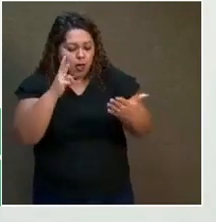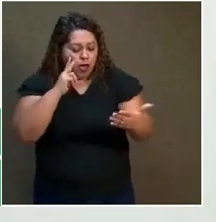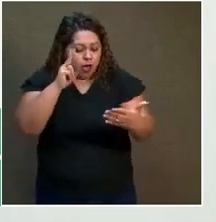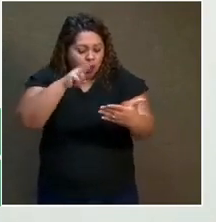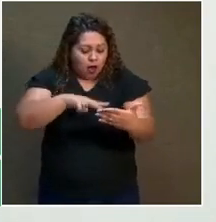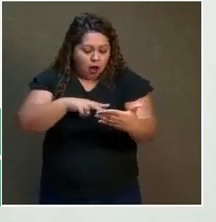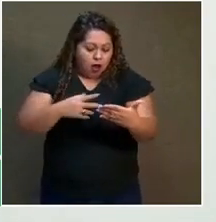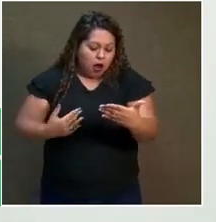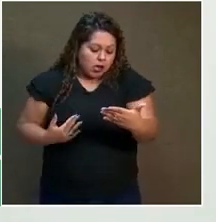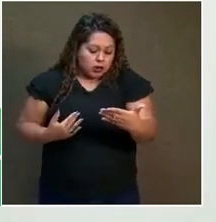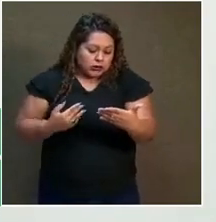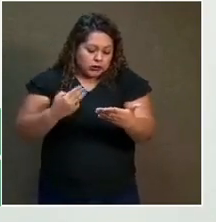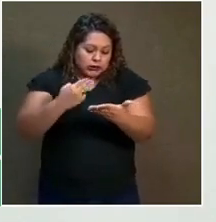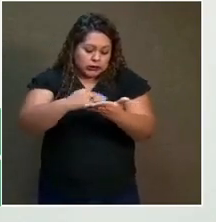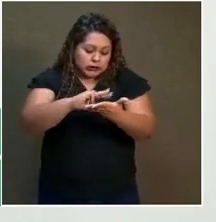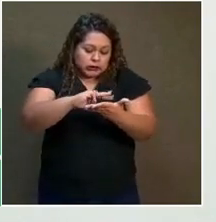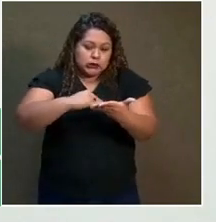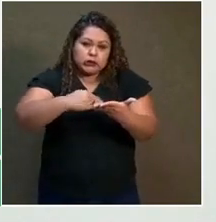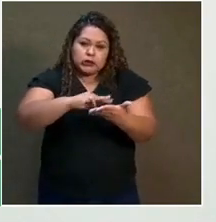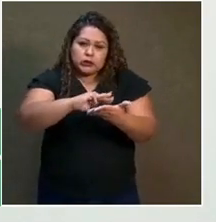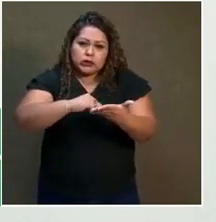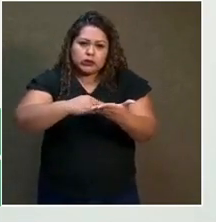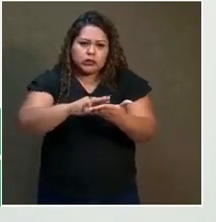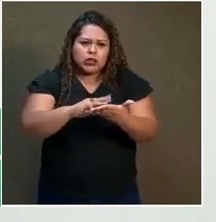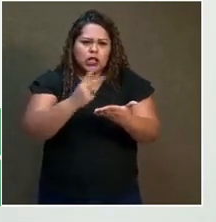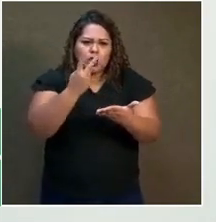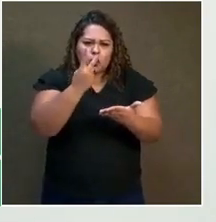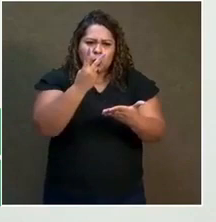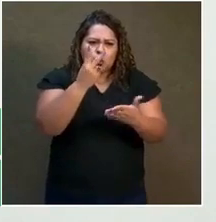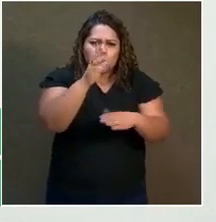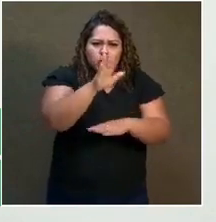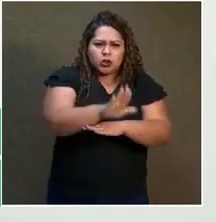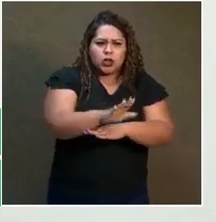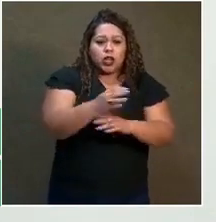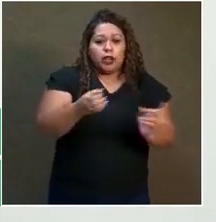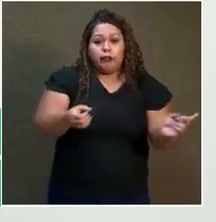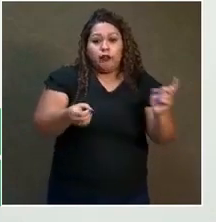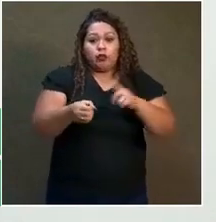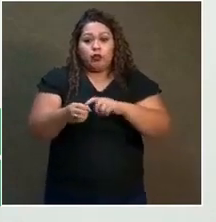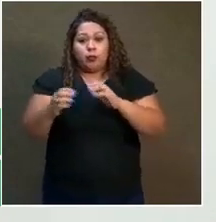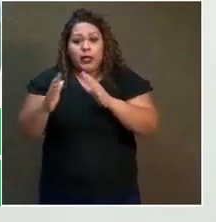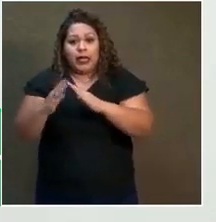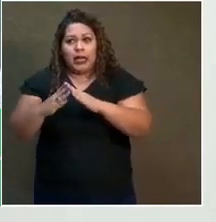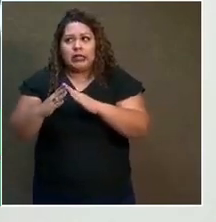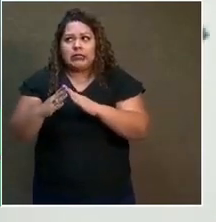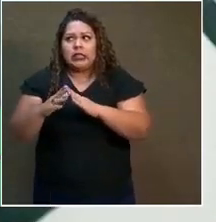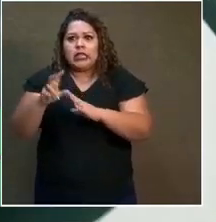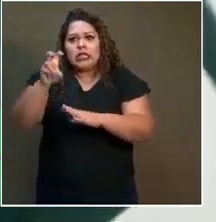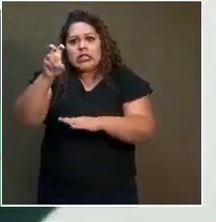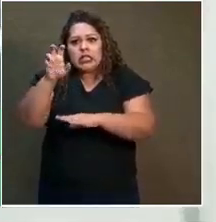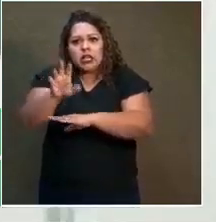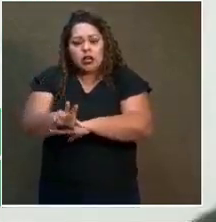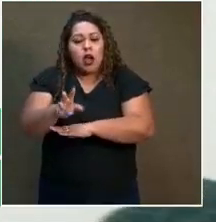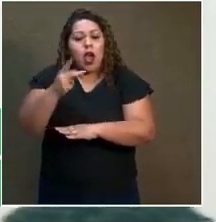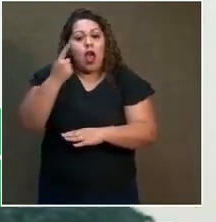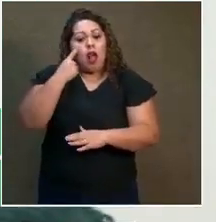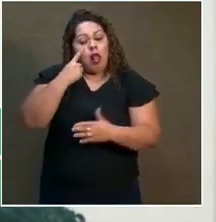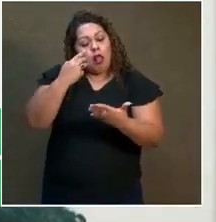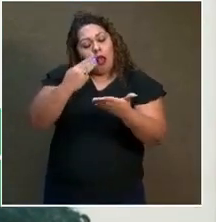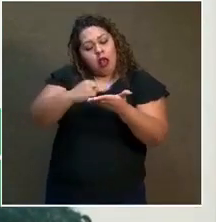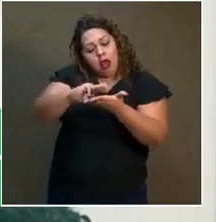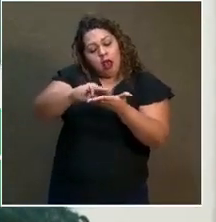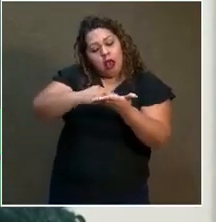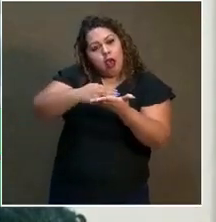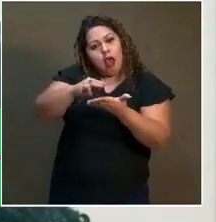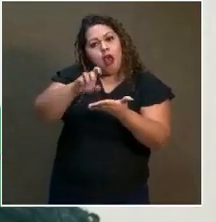conversa que ela estava tendo duas e pouco da tarde. Ele voltou para lá 17 e pouco. Então, ele, além de ter visto a mensagem, as conversas dela com o